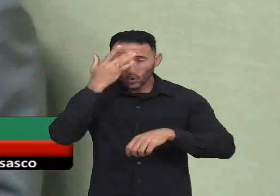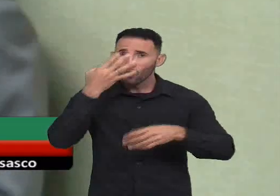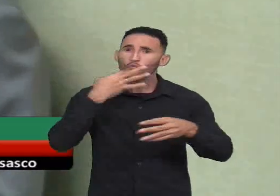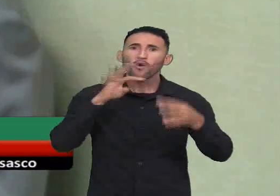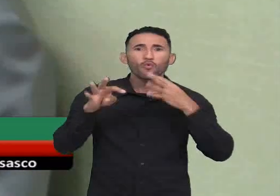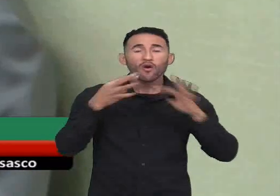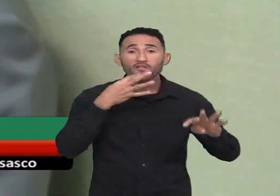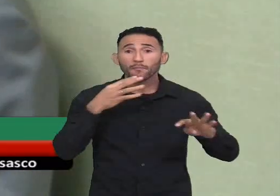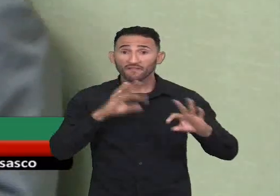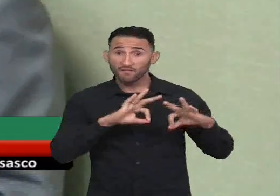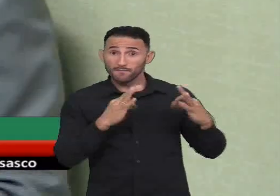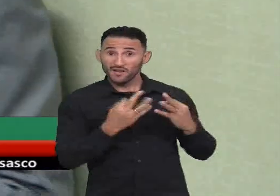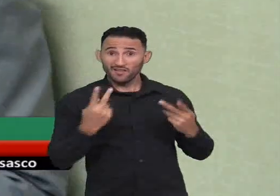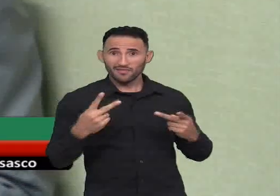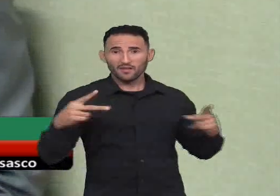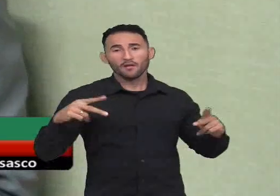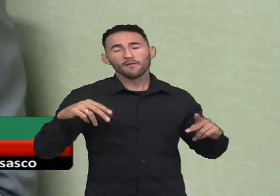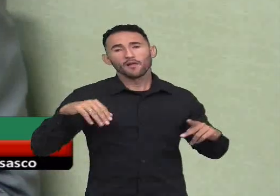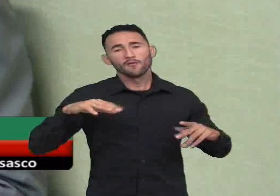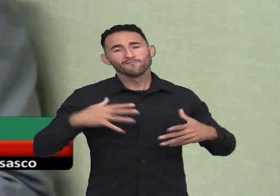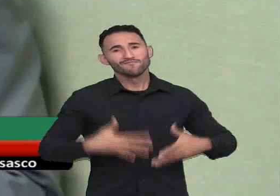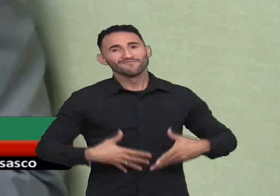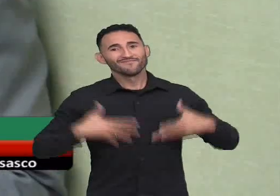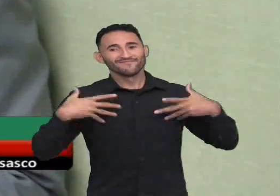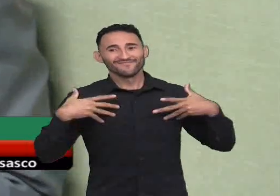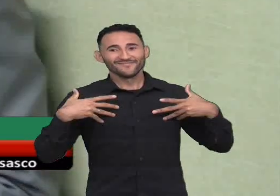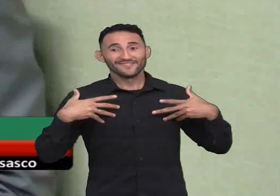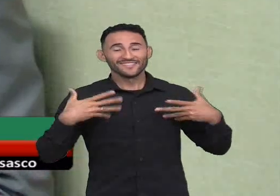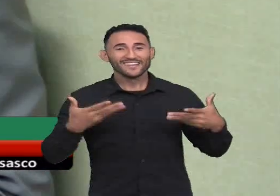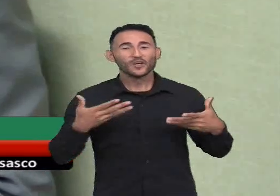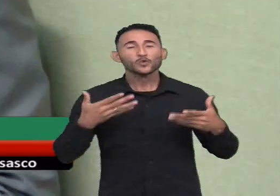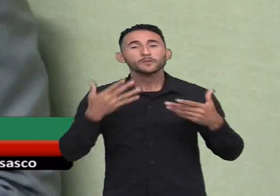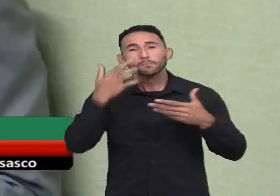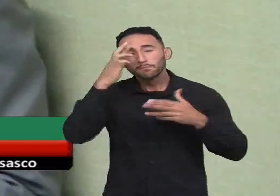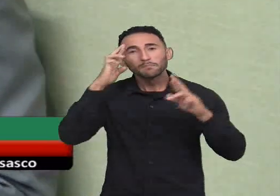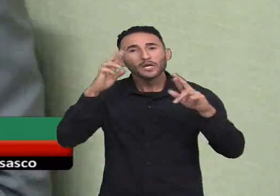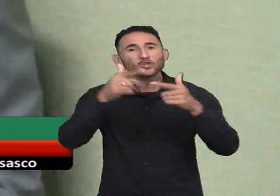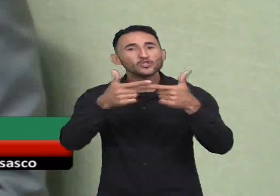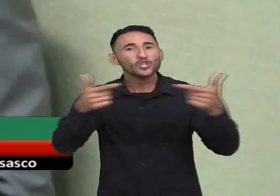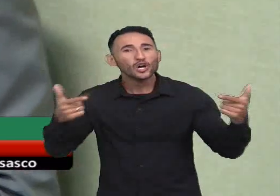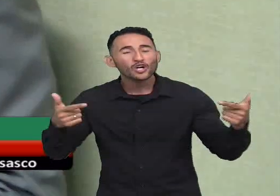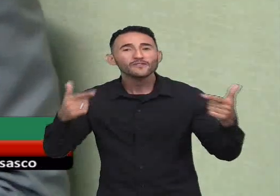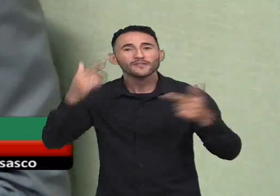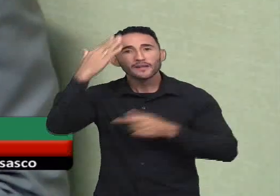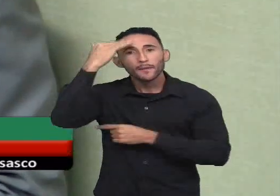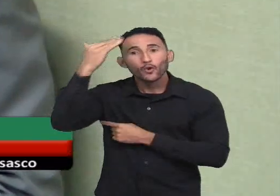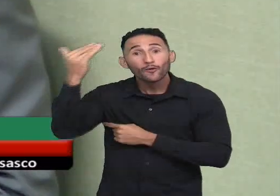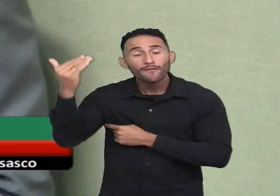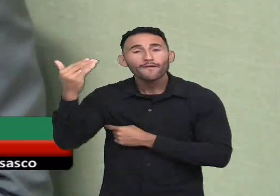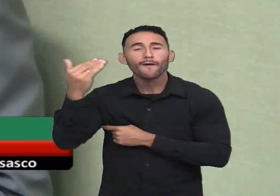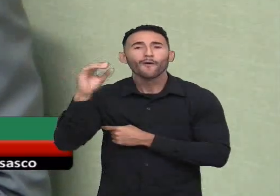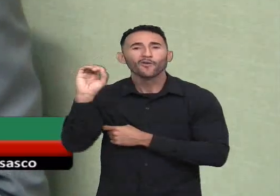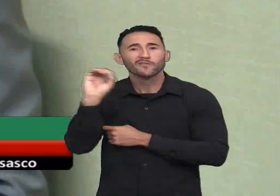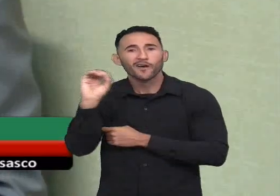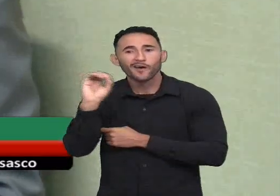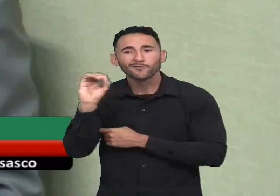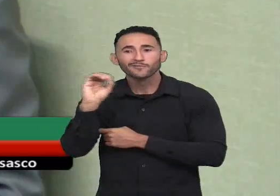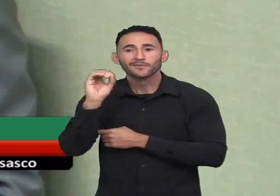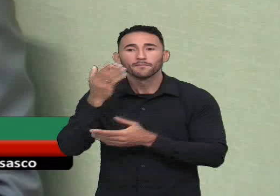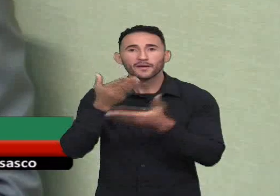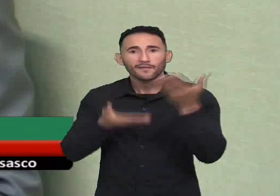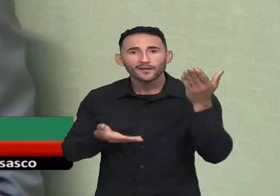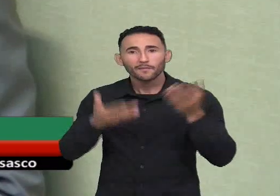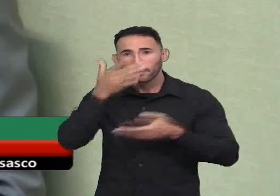família, eu tenho certeza que é uma grande honra. E desejo a ele muita sorte, sabedoria. Osasco realmente está perdendo um